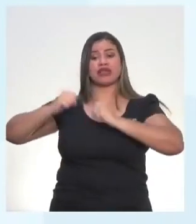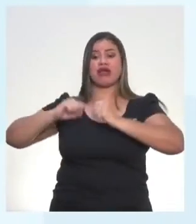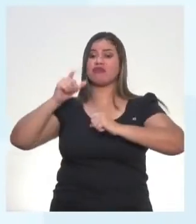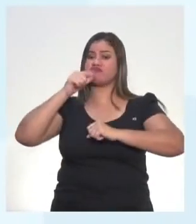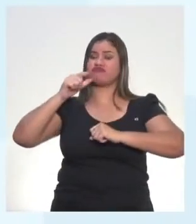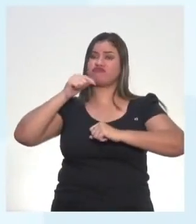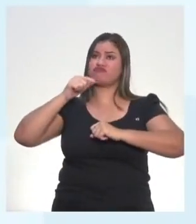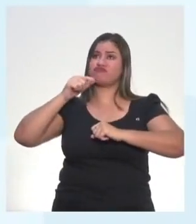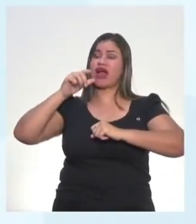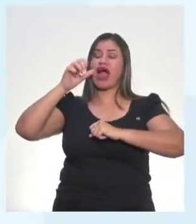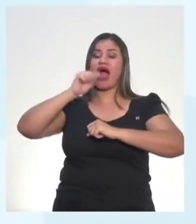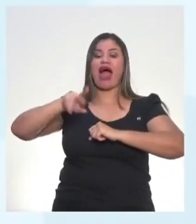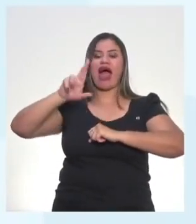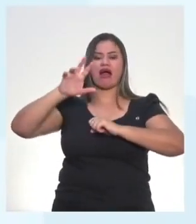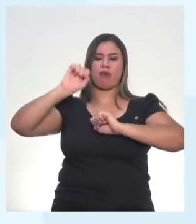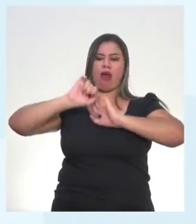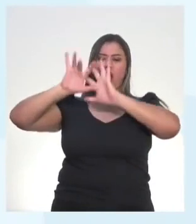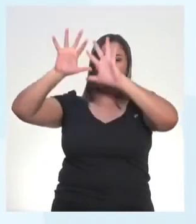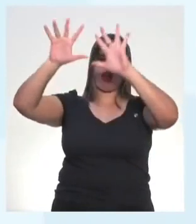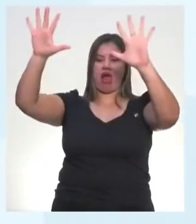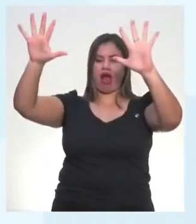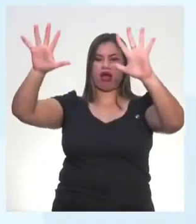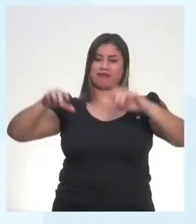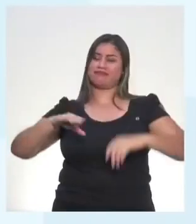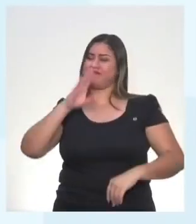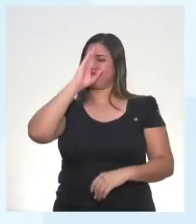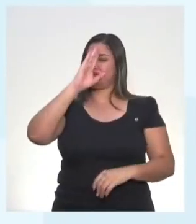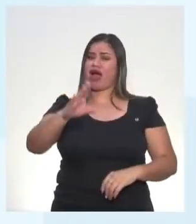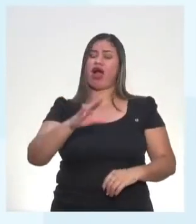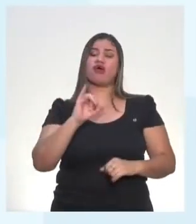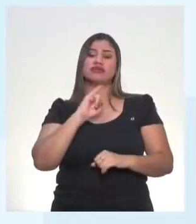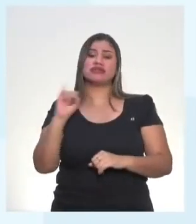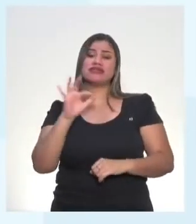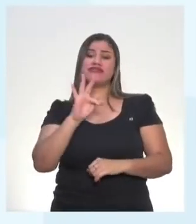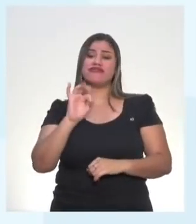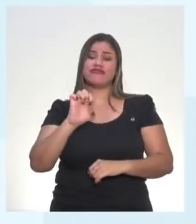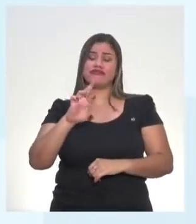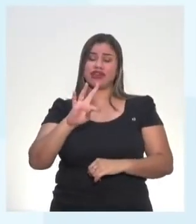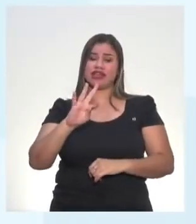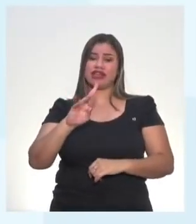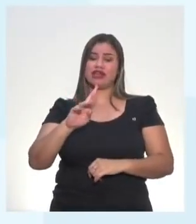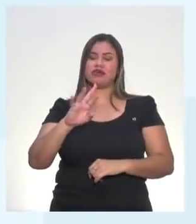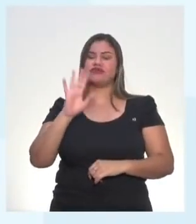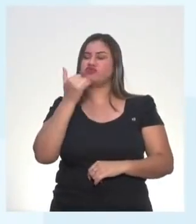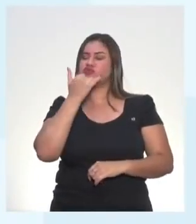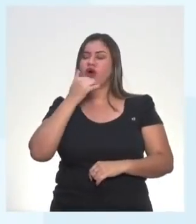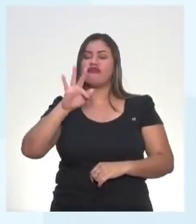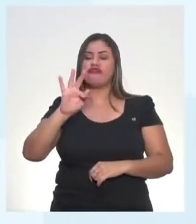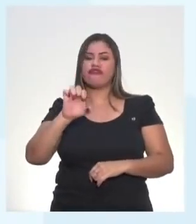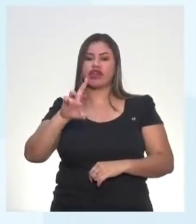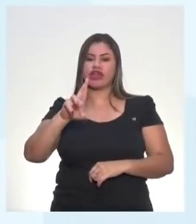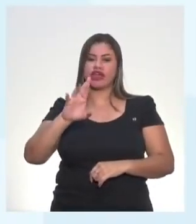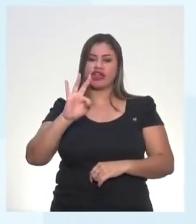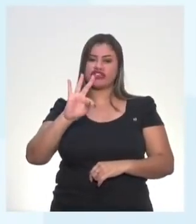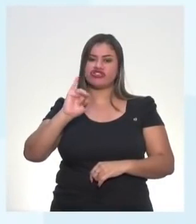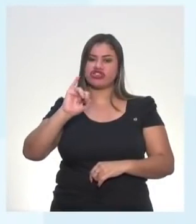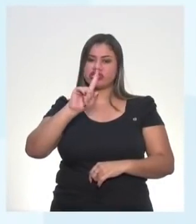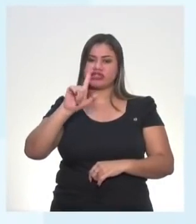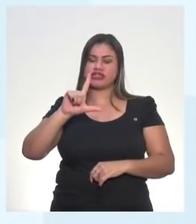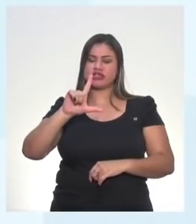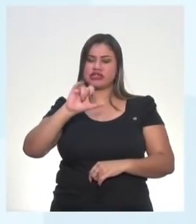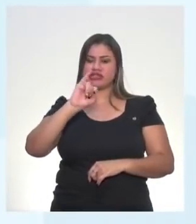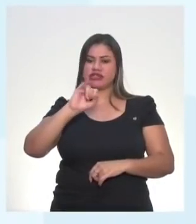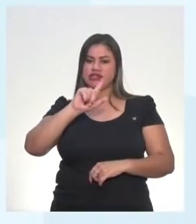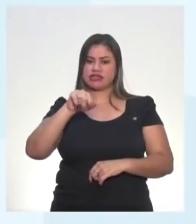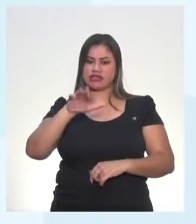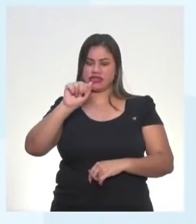poluição, principalmente se for uma fábrica de fertilizante, de agrotóxico. Campanha de conscientização